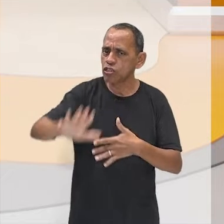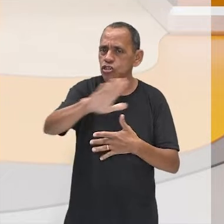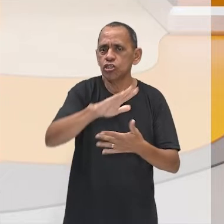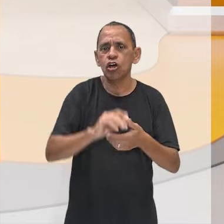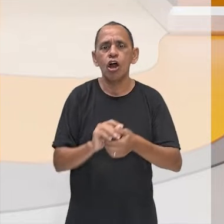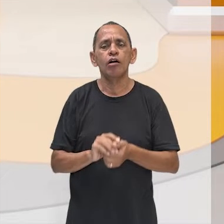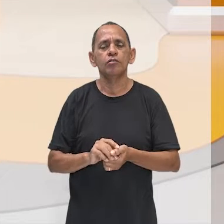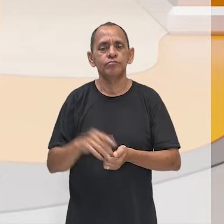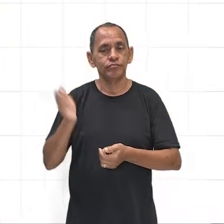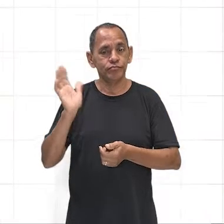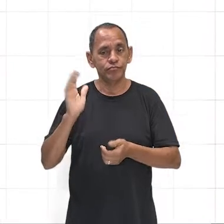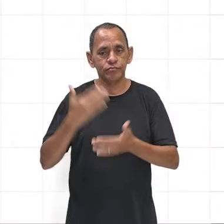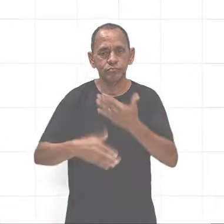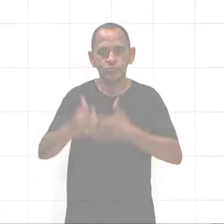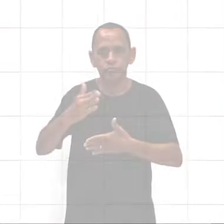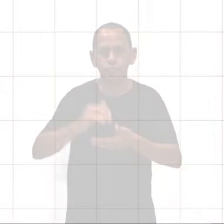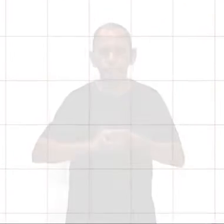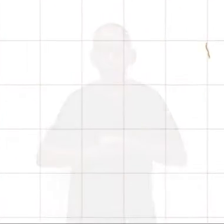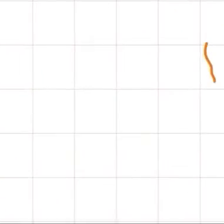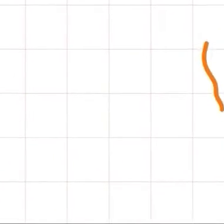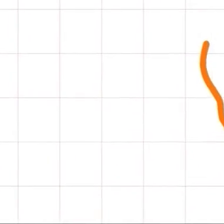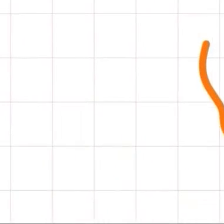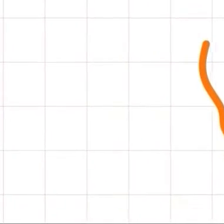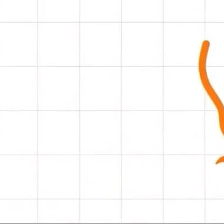lá para a nossa aula.